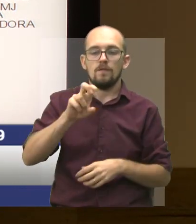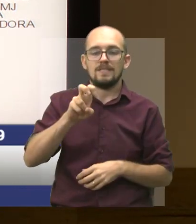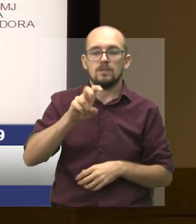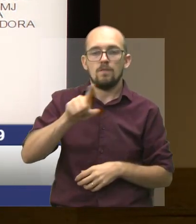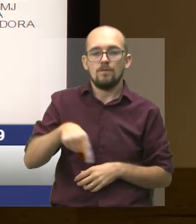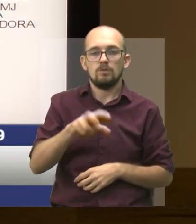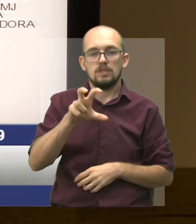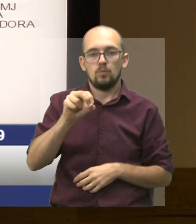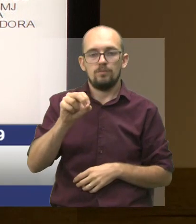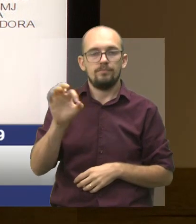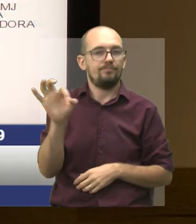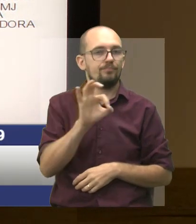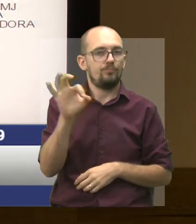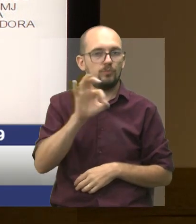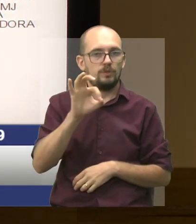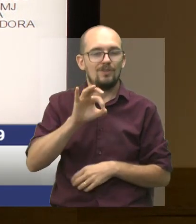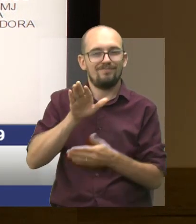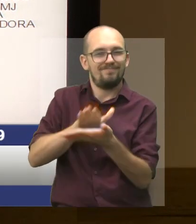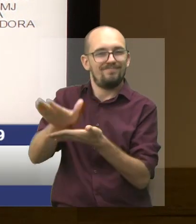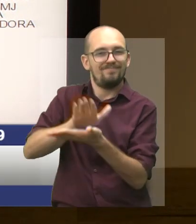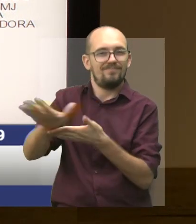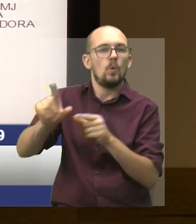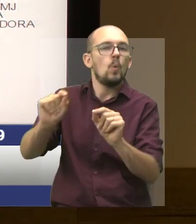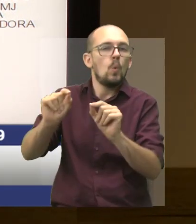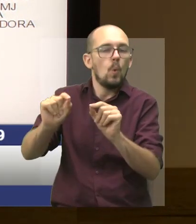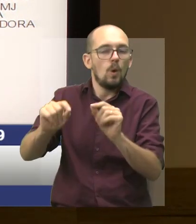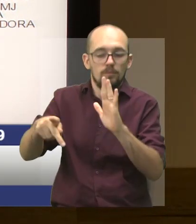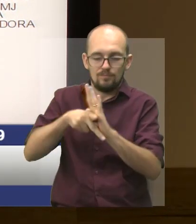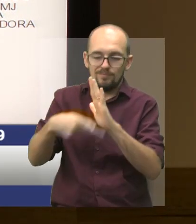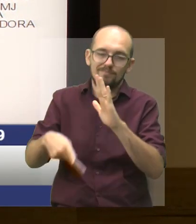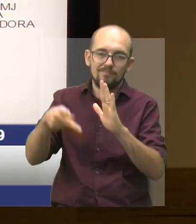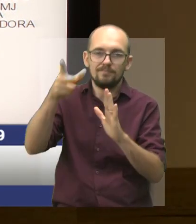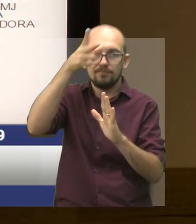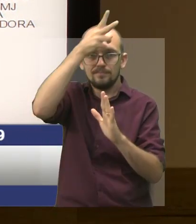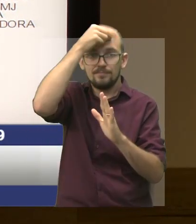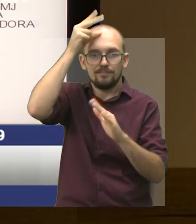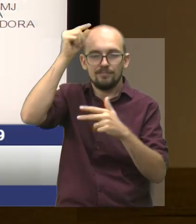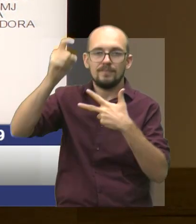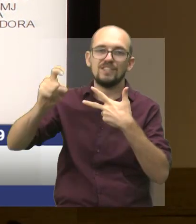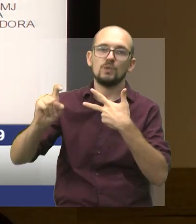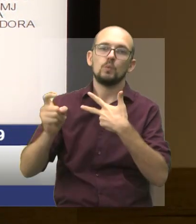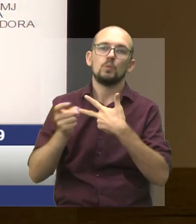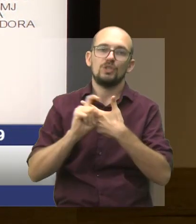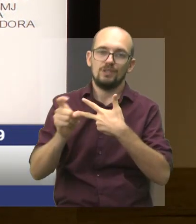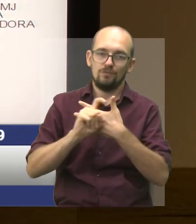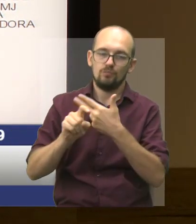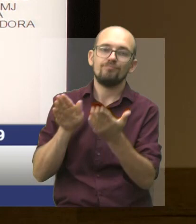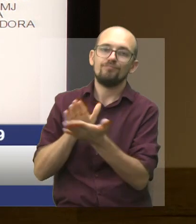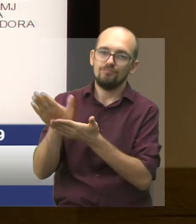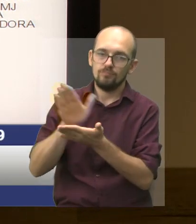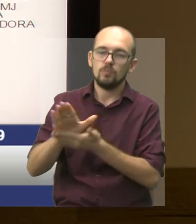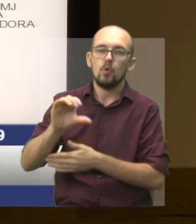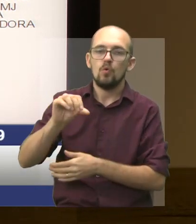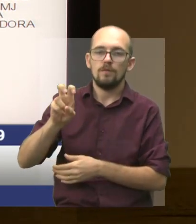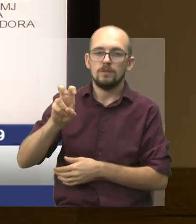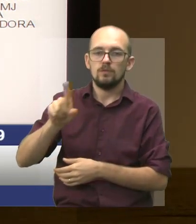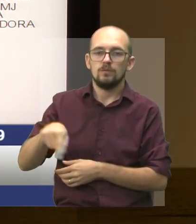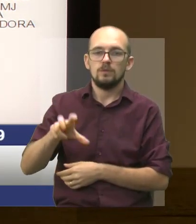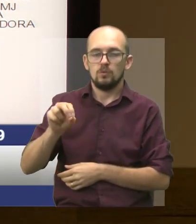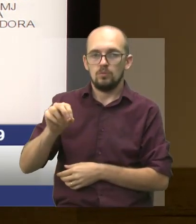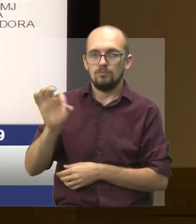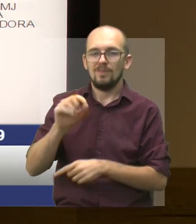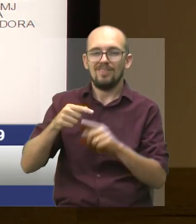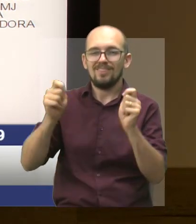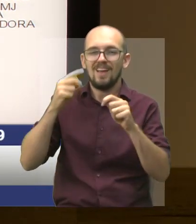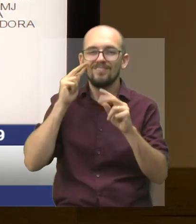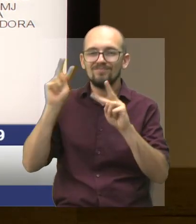95,50% das despesas são com o município, são com o Poder Executivo, que no gráfico de pizza aí dá